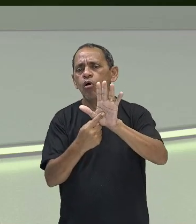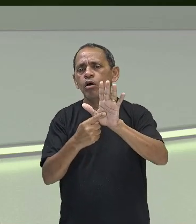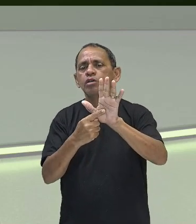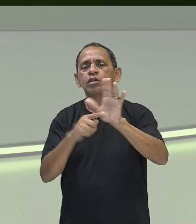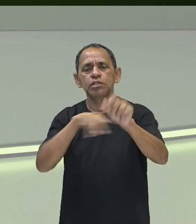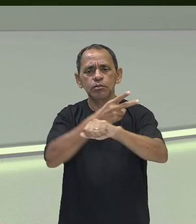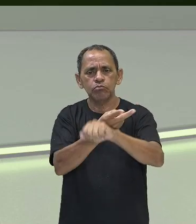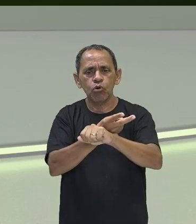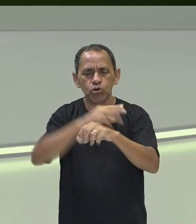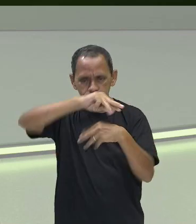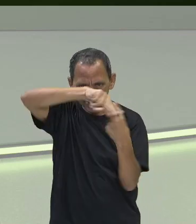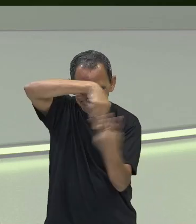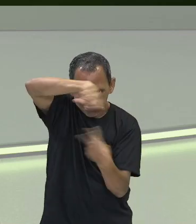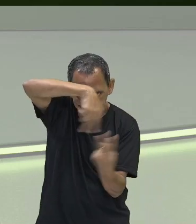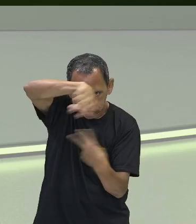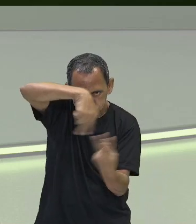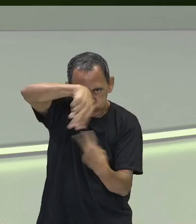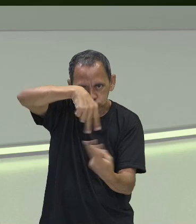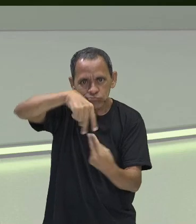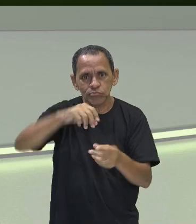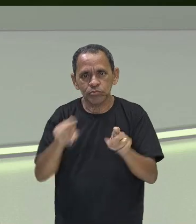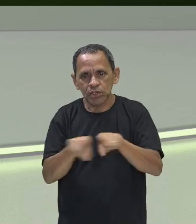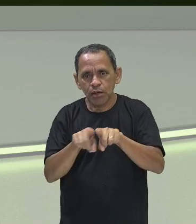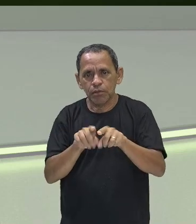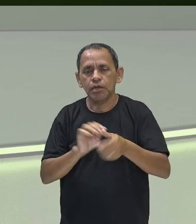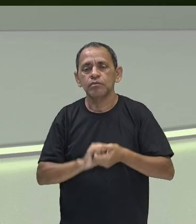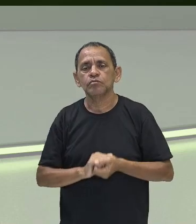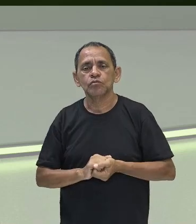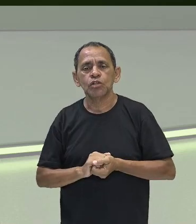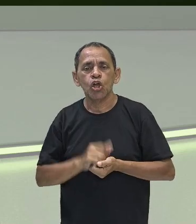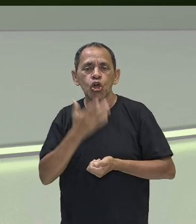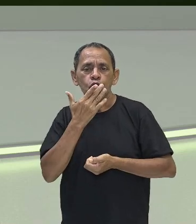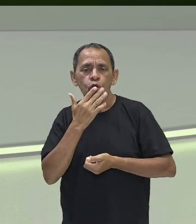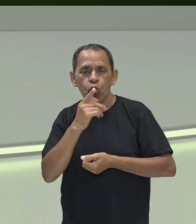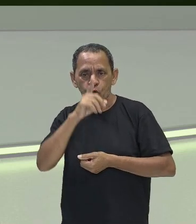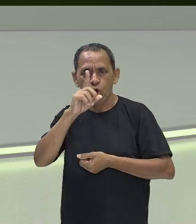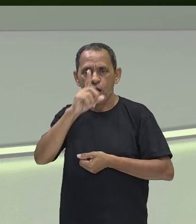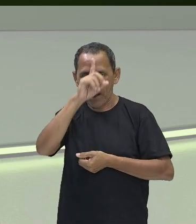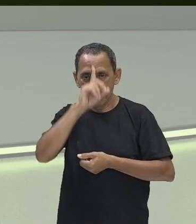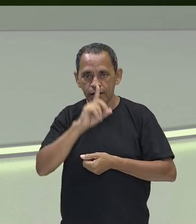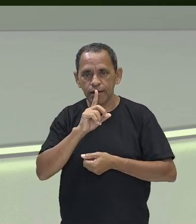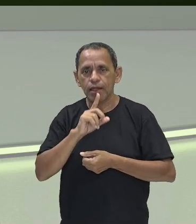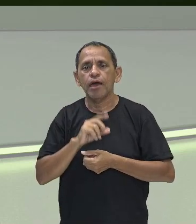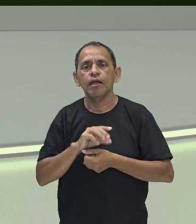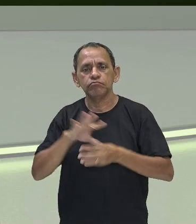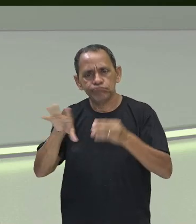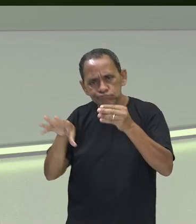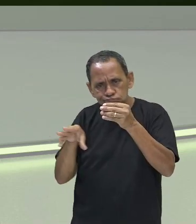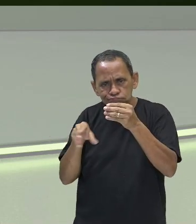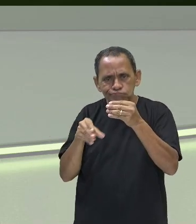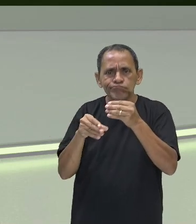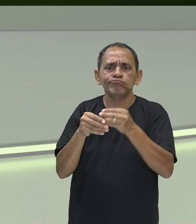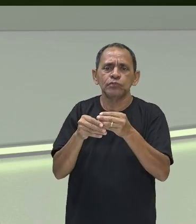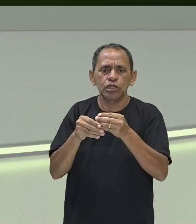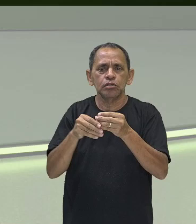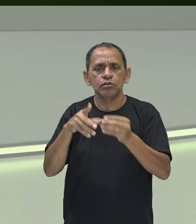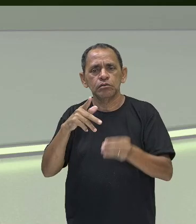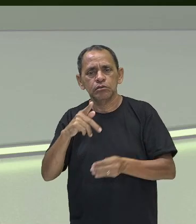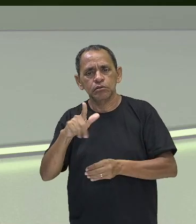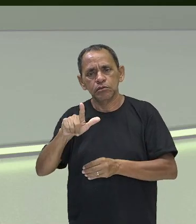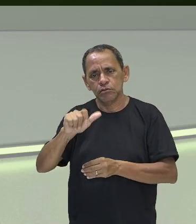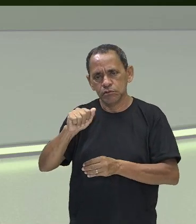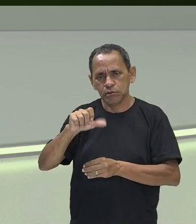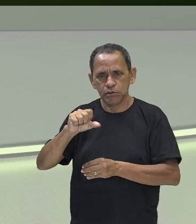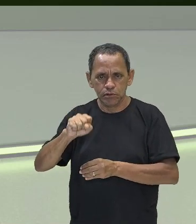falando dessa porção aqui em amarelo, que compõe ali o plasma sanguíneo. Então, além da água,